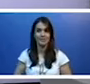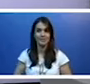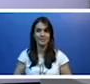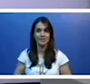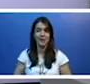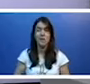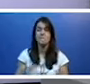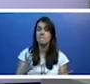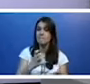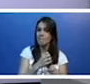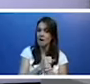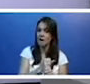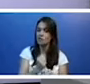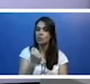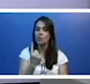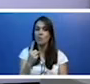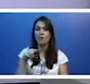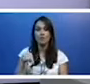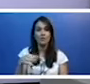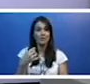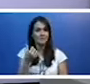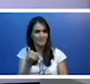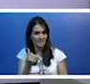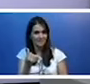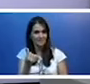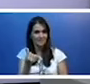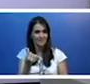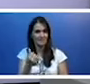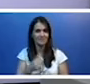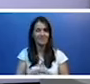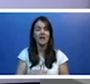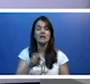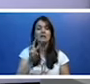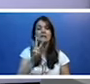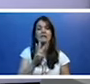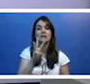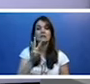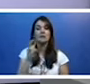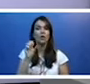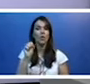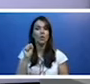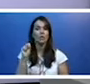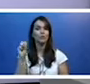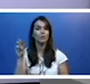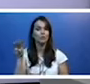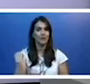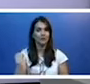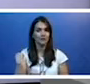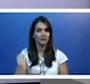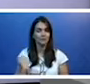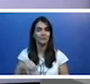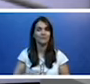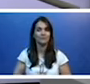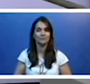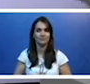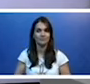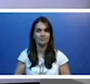1,6 metros de altura do teodolito então altura da árvore vai ser 38 m